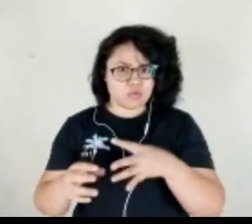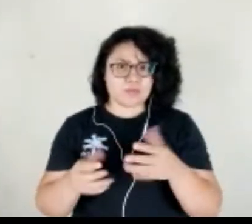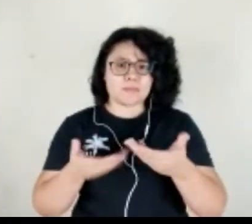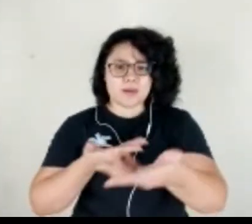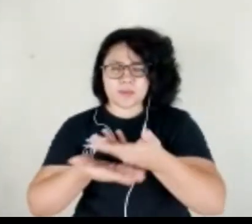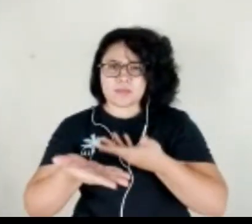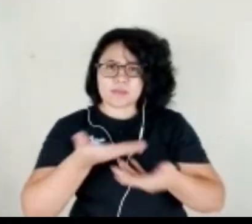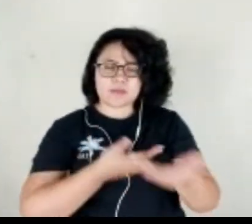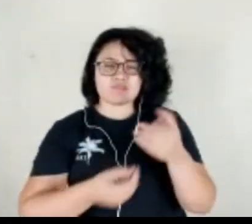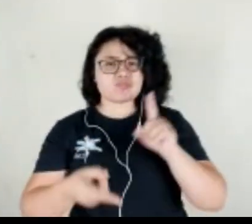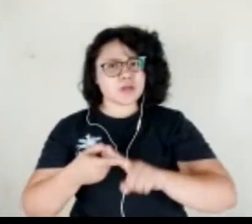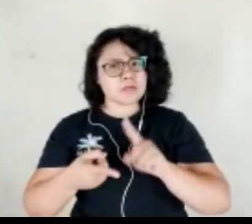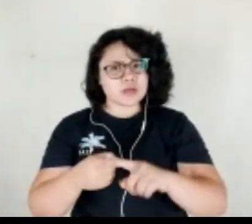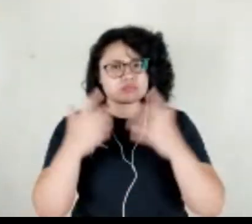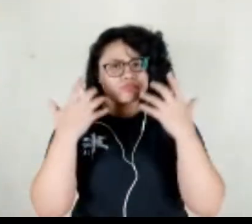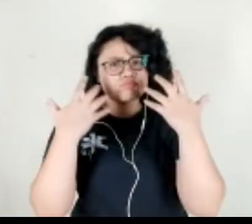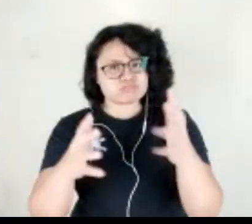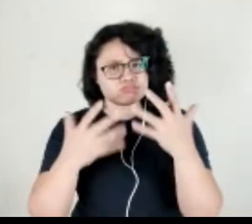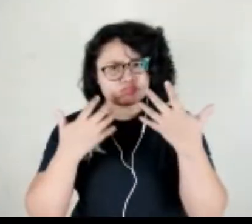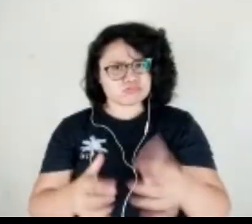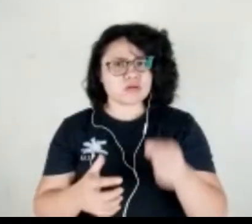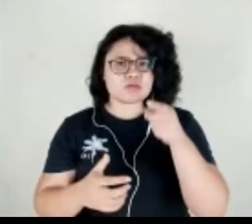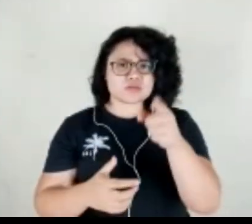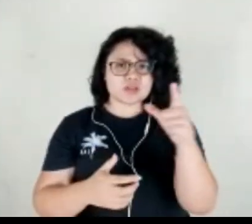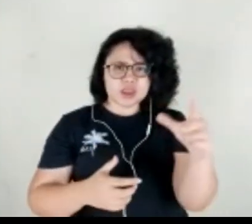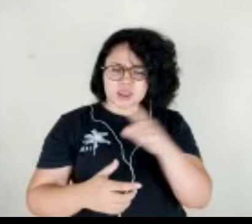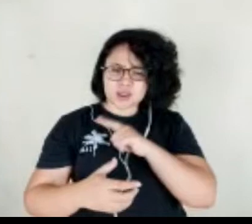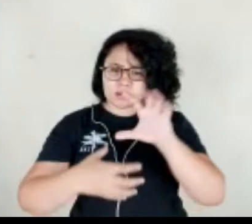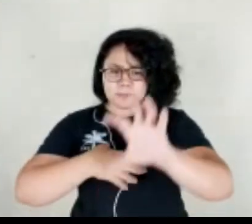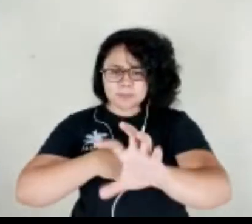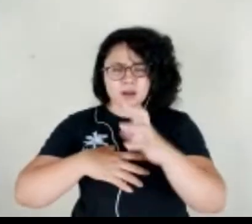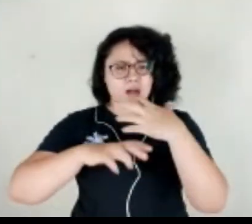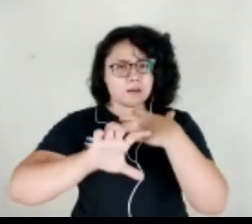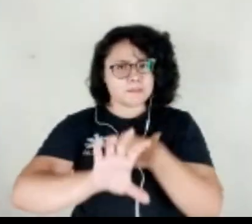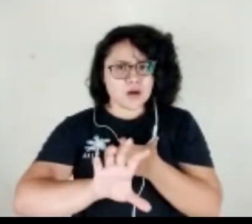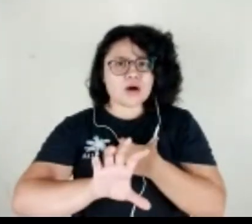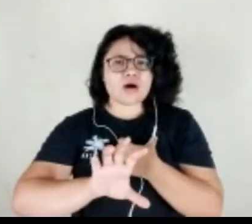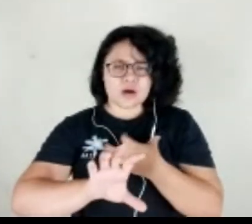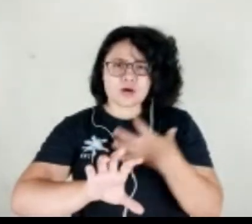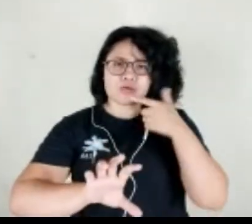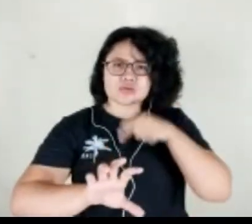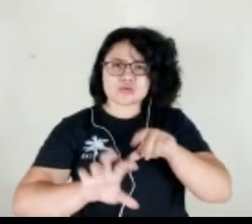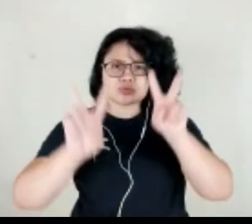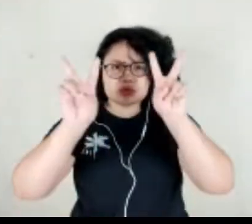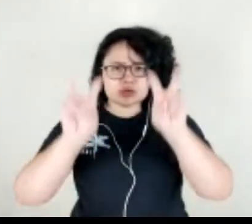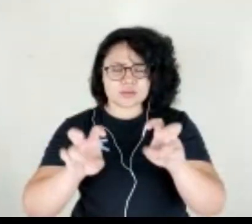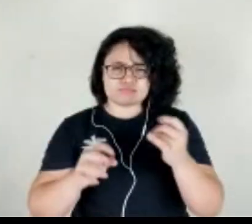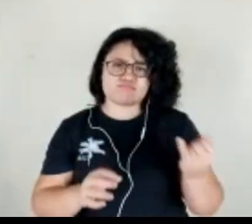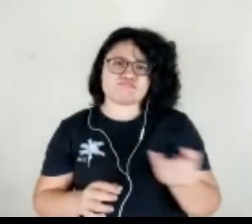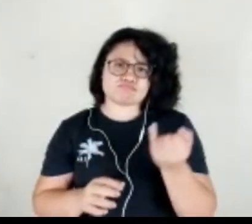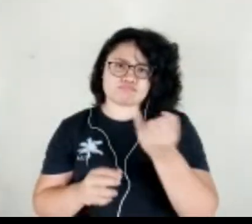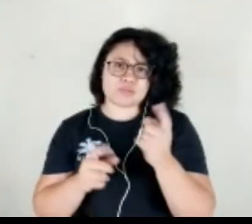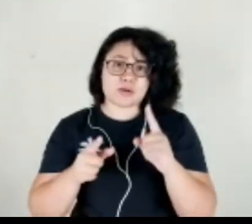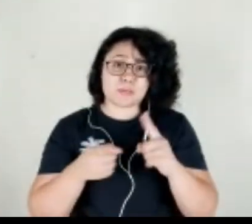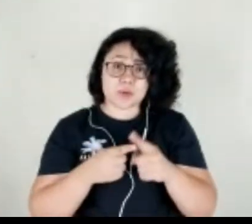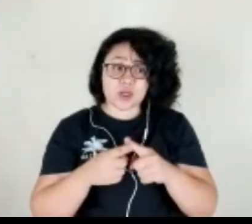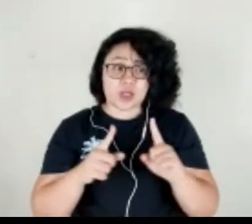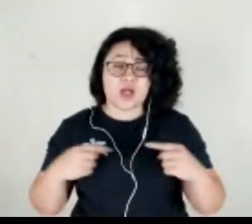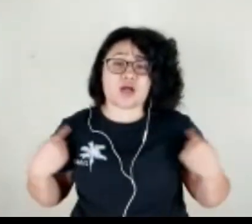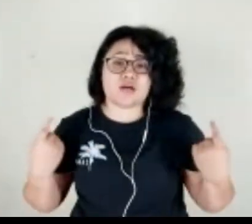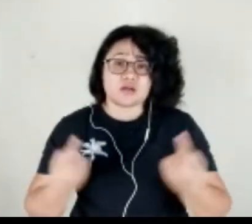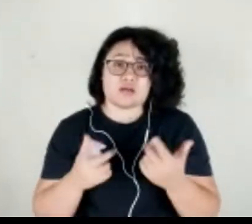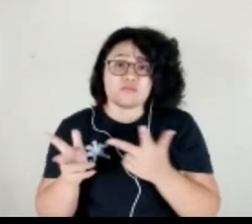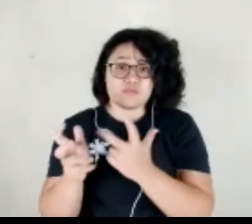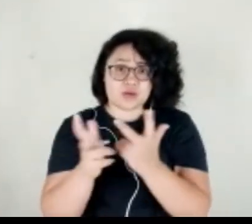também parabenizá-la, né, pela sensibilidade de abordar um tema como esse, que nós vemos,